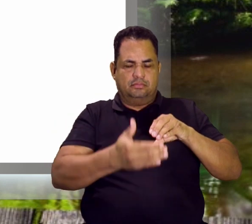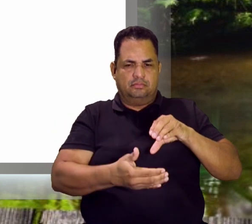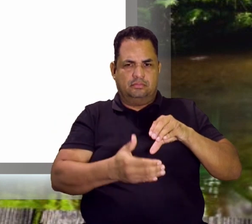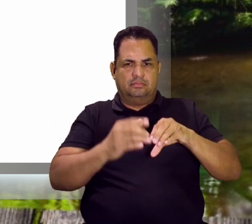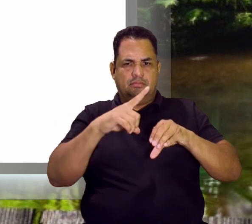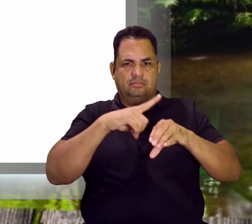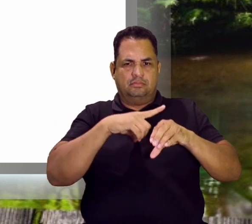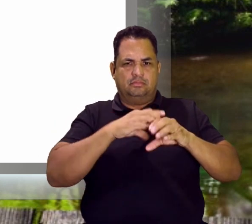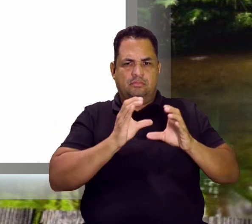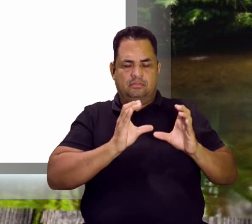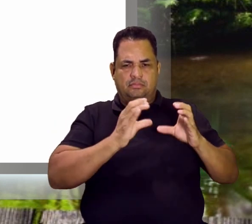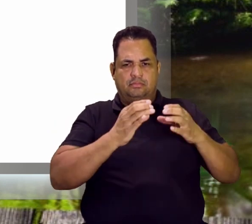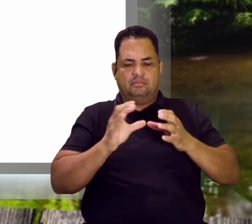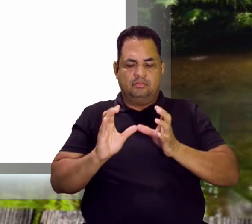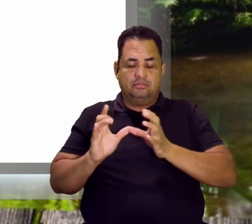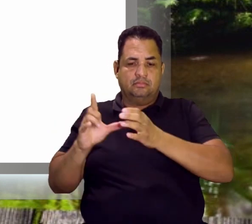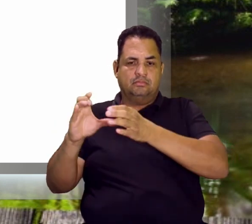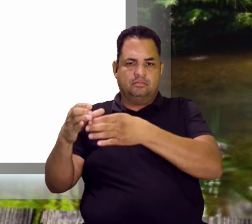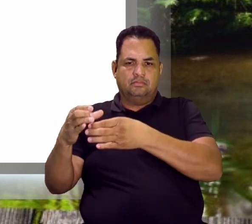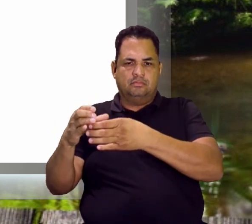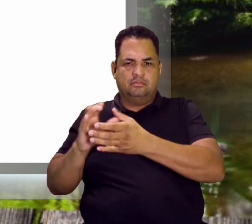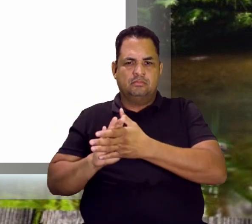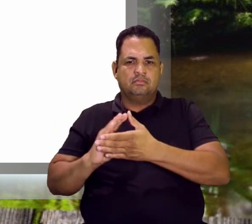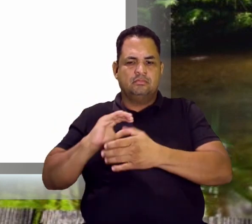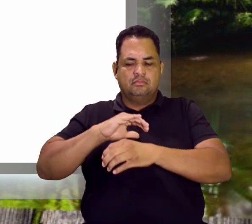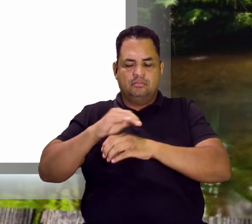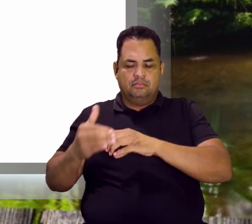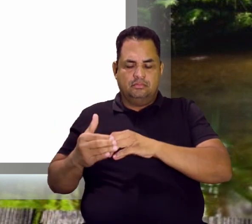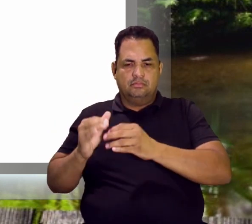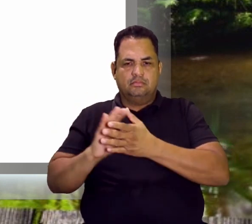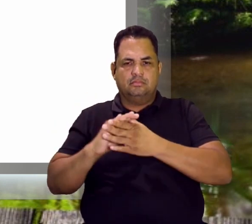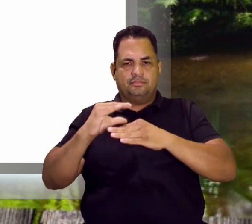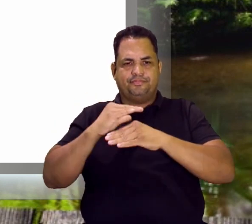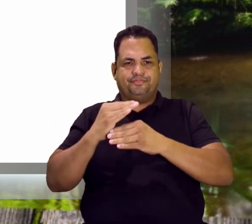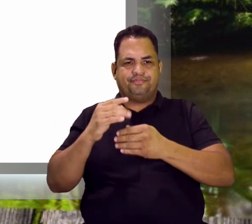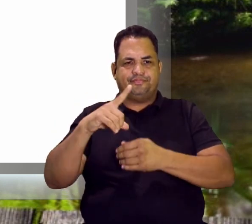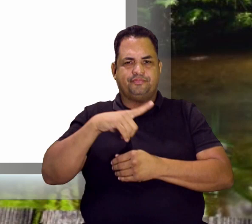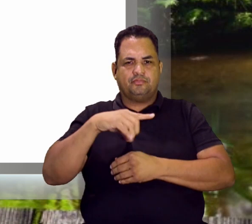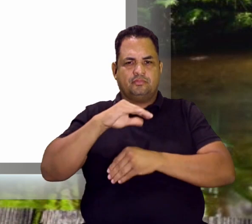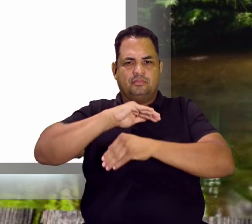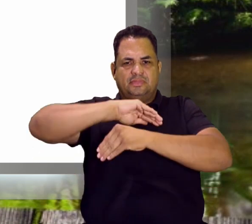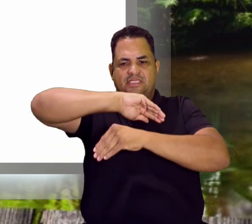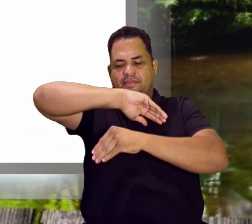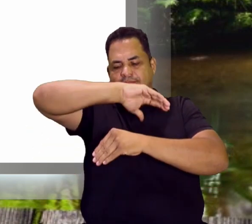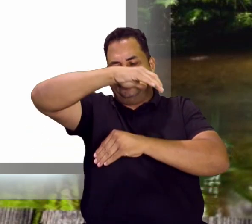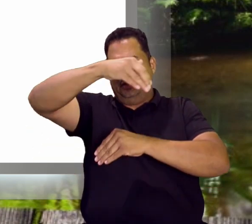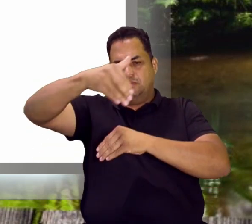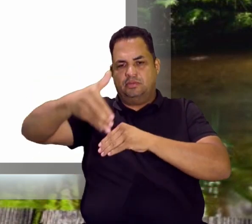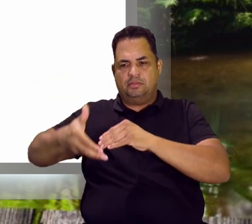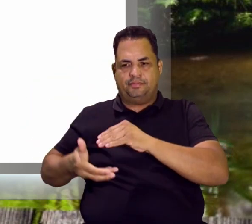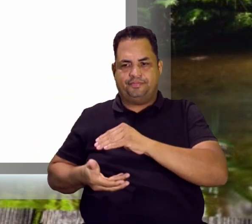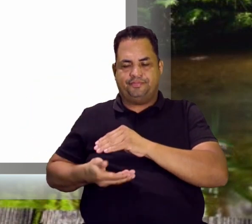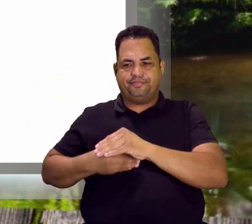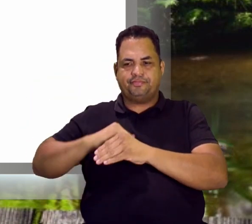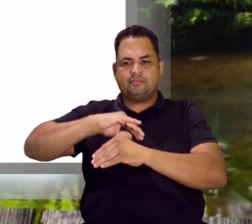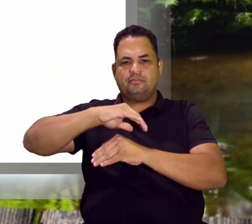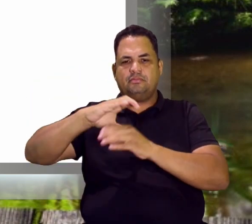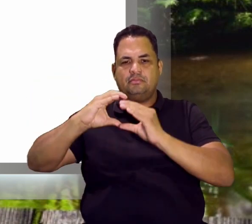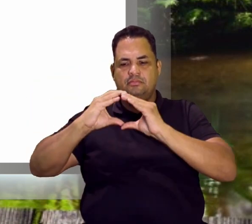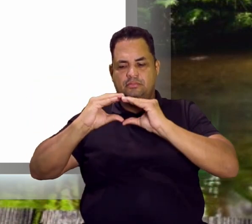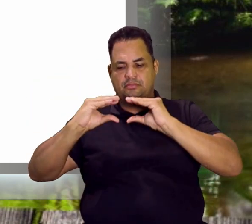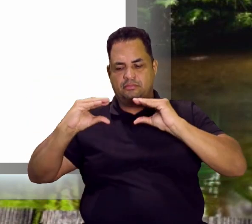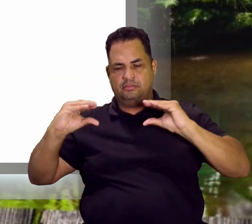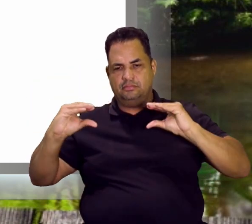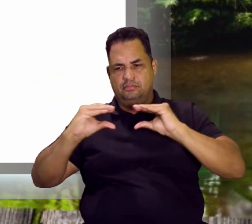e existe um grupo também que vai ter, além da capa, vai ter um envelope. Esse envelope vai